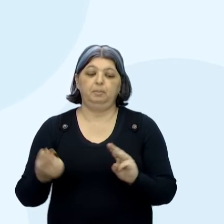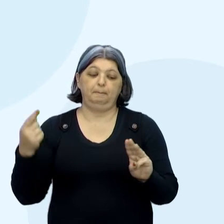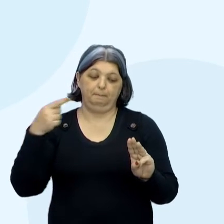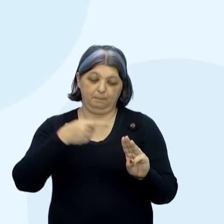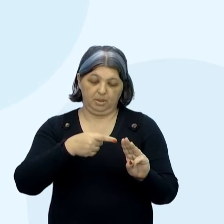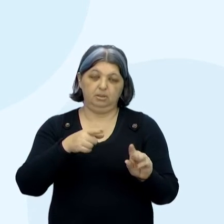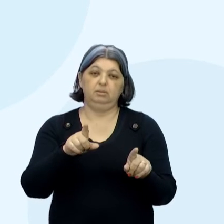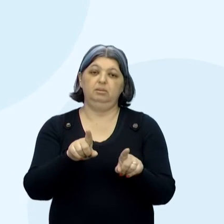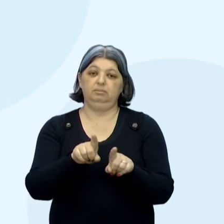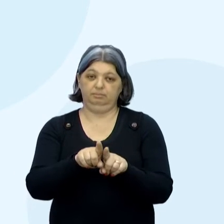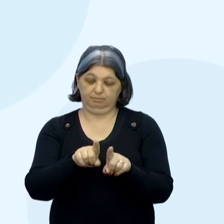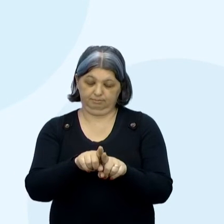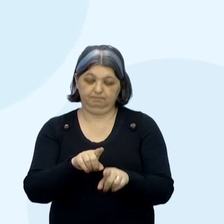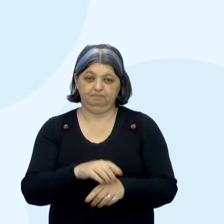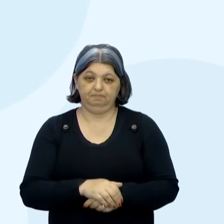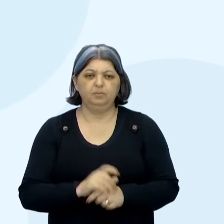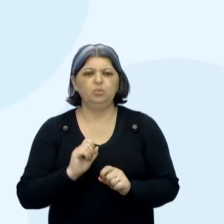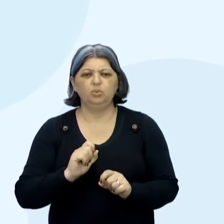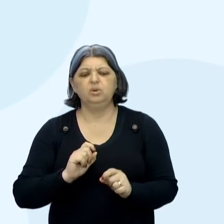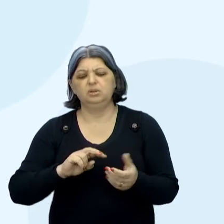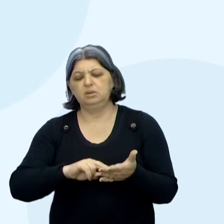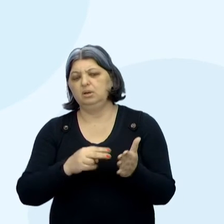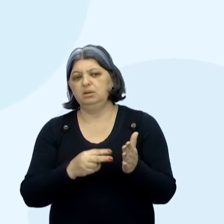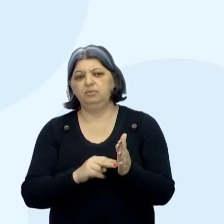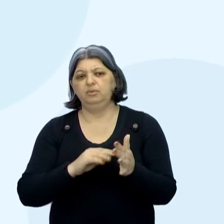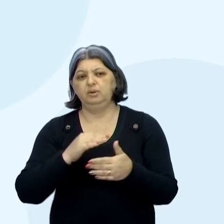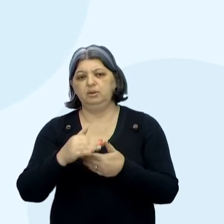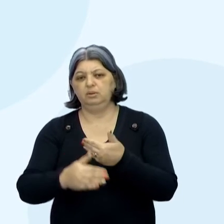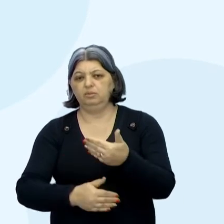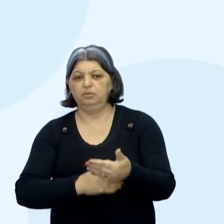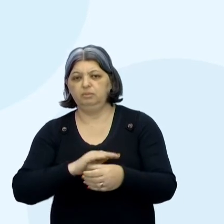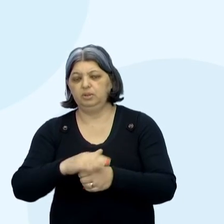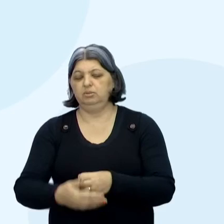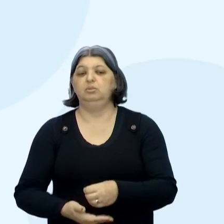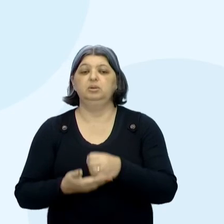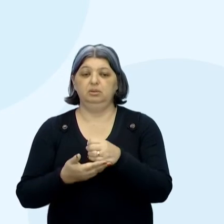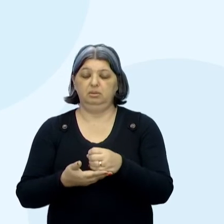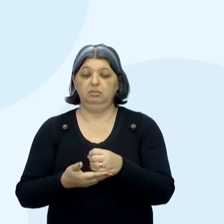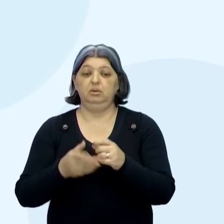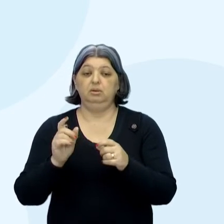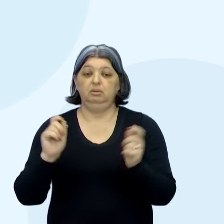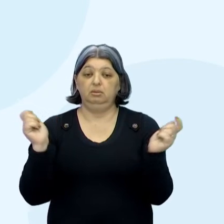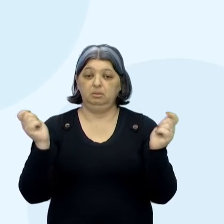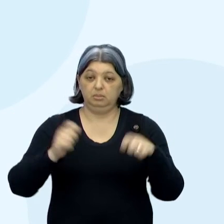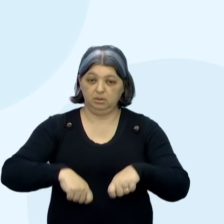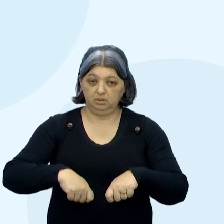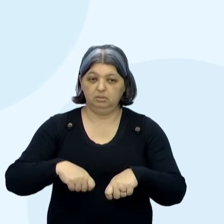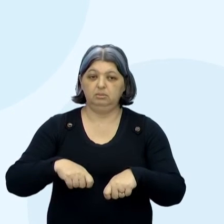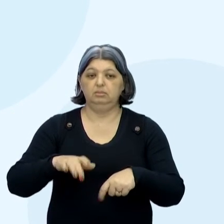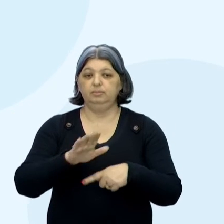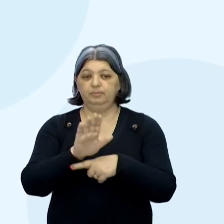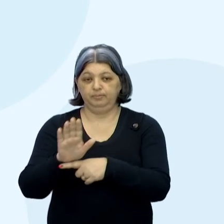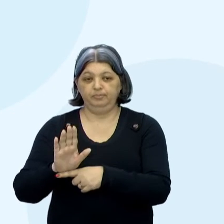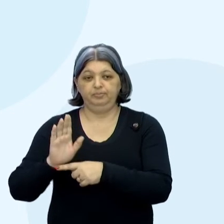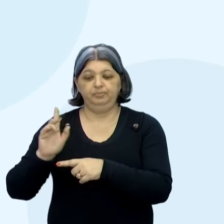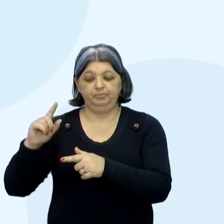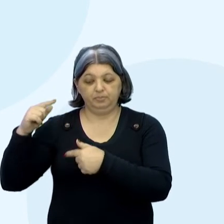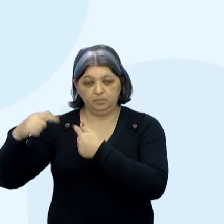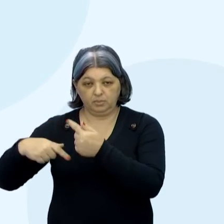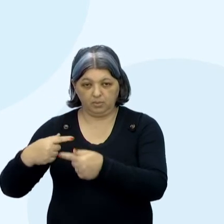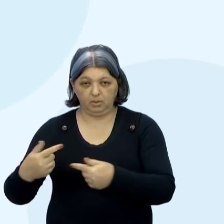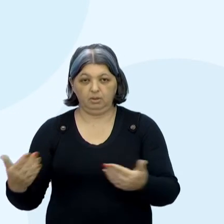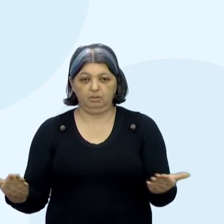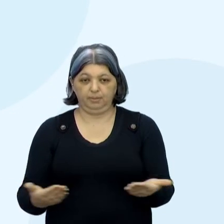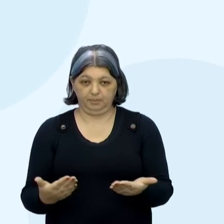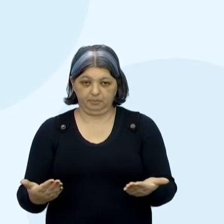inclusas. Tá? O que é desenvolvimento sustentável? É o desenvolvimento capaz de suprir as necessidades da geração